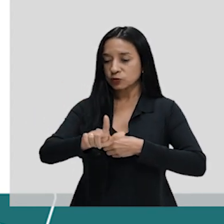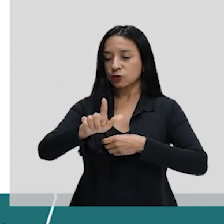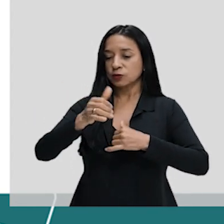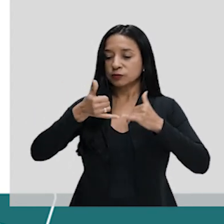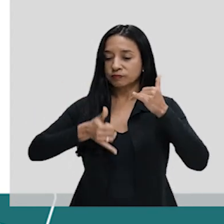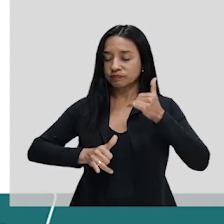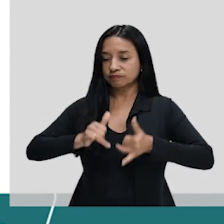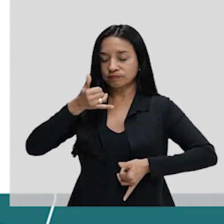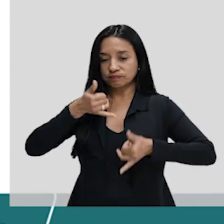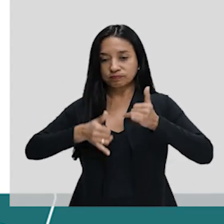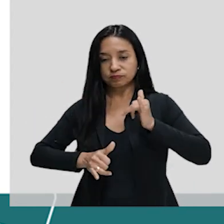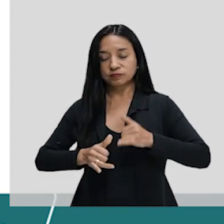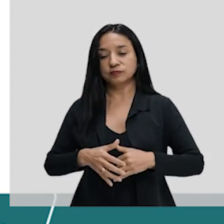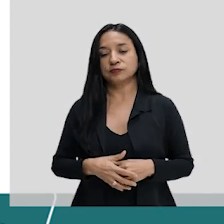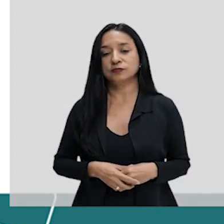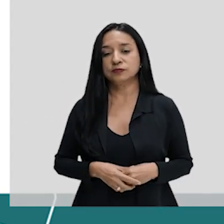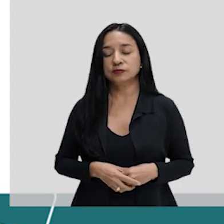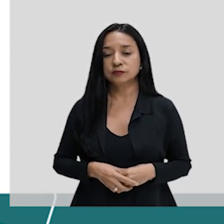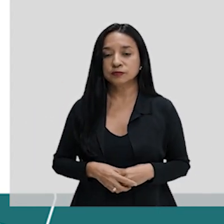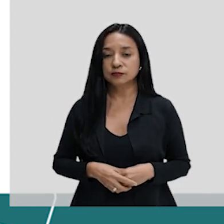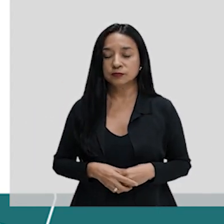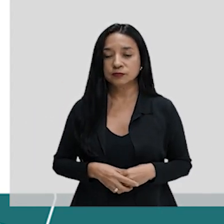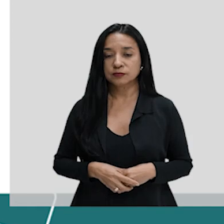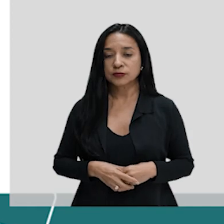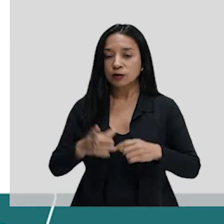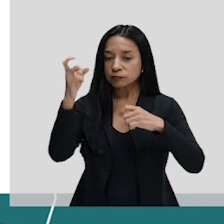vitalidade. E a questão da